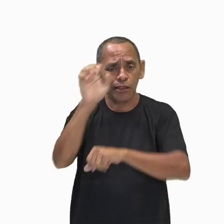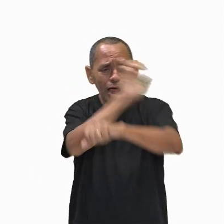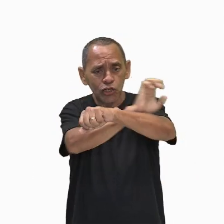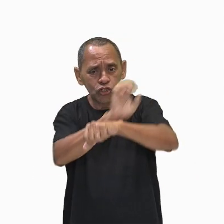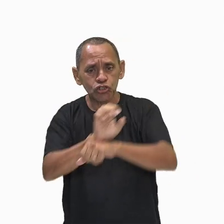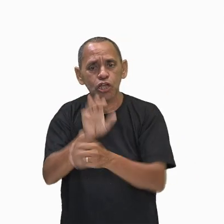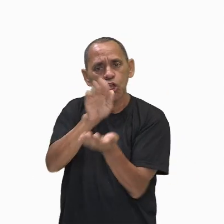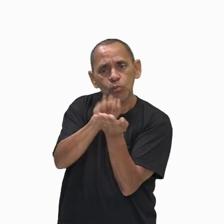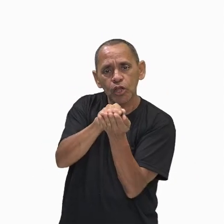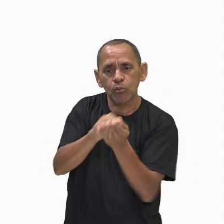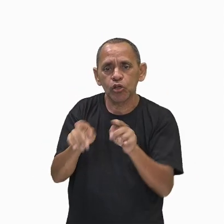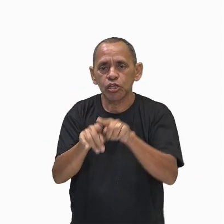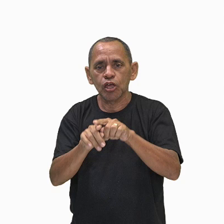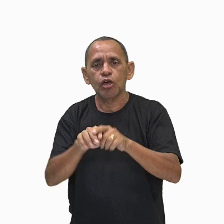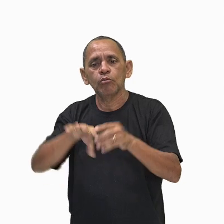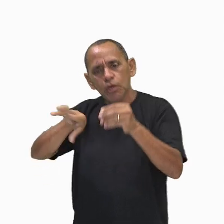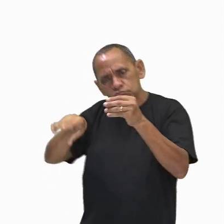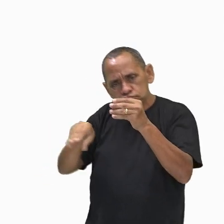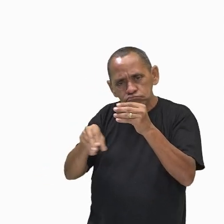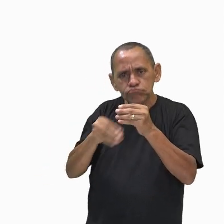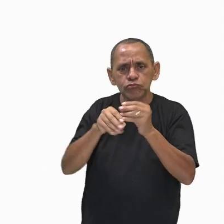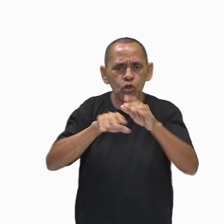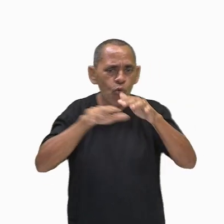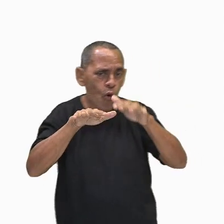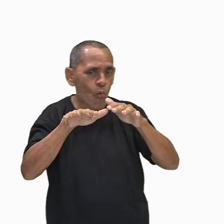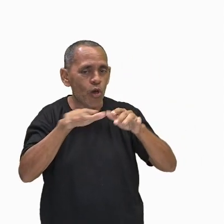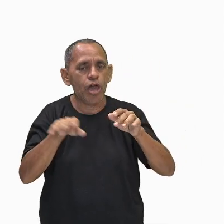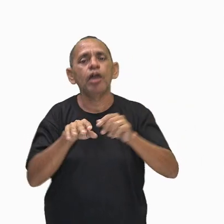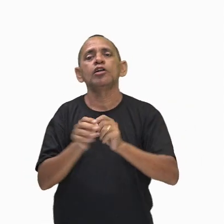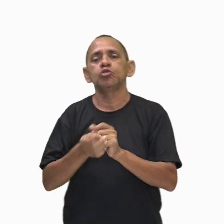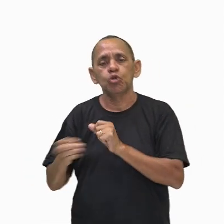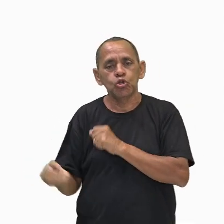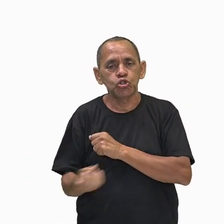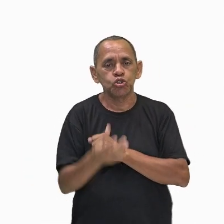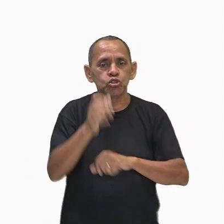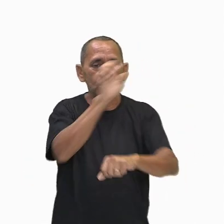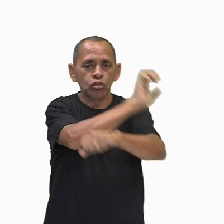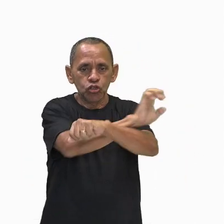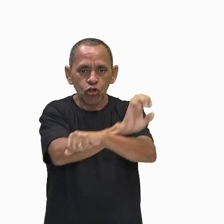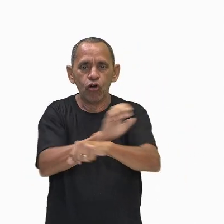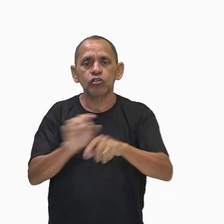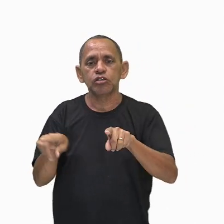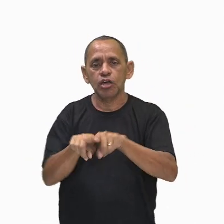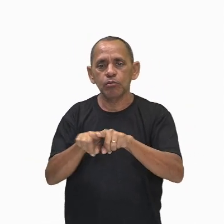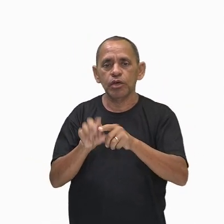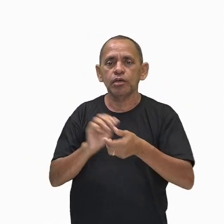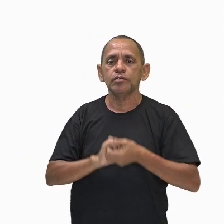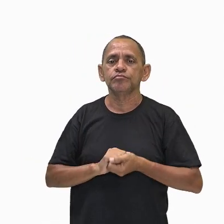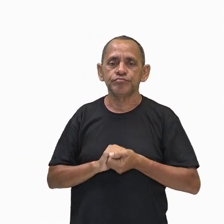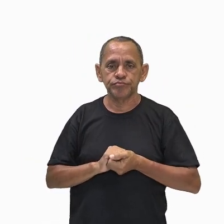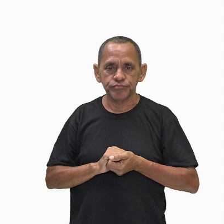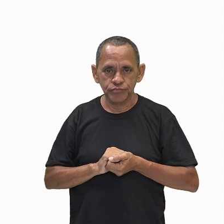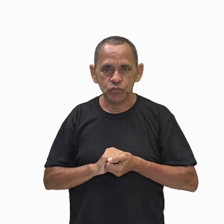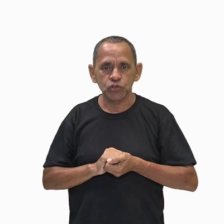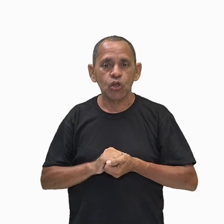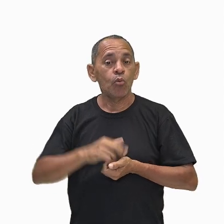que aderem ao movimento um novo estado, a Confederação do Equador, uma